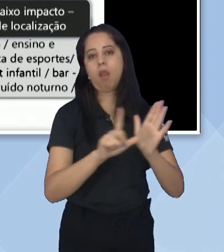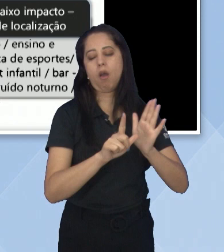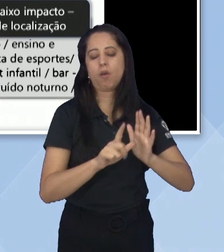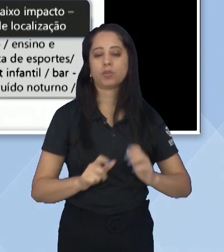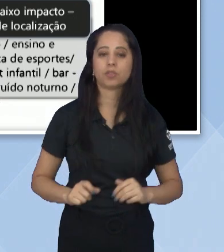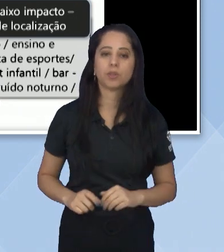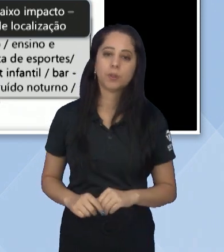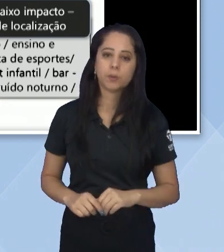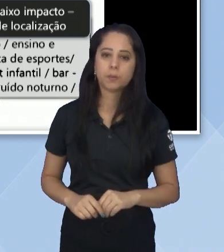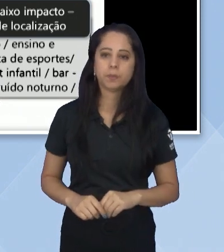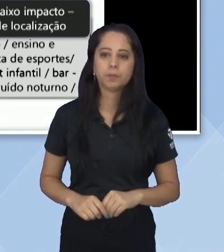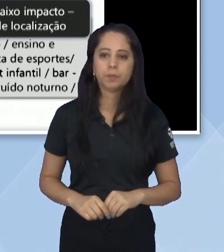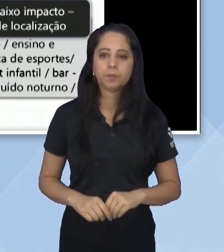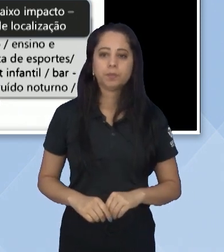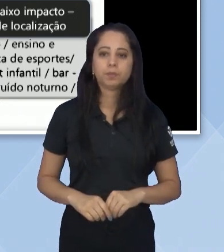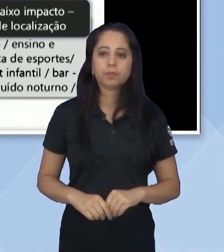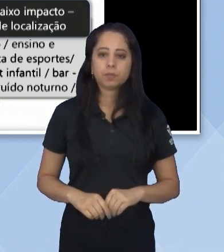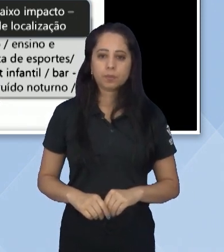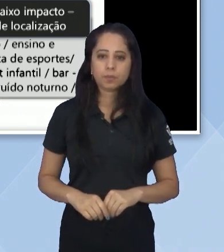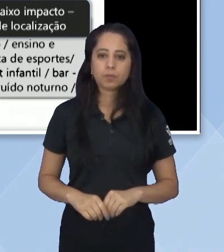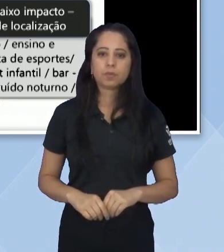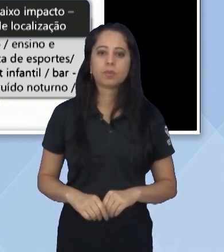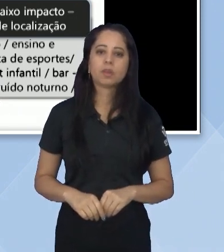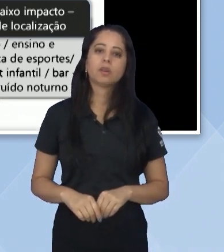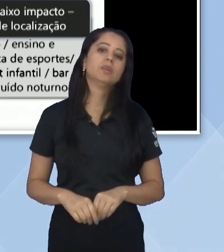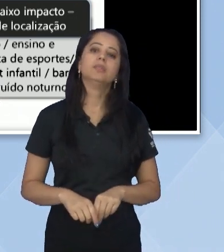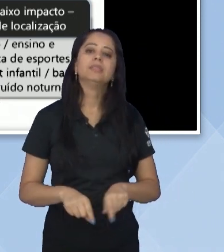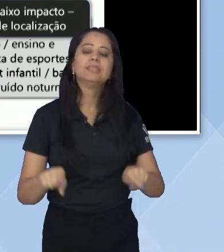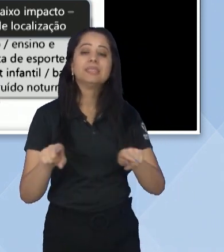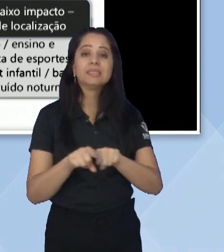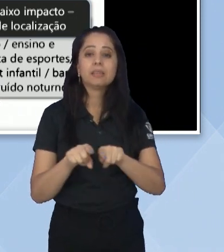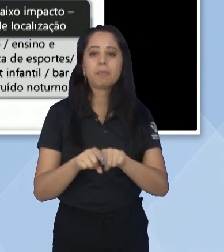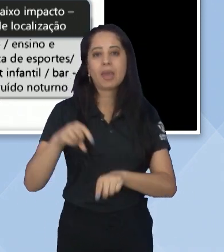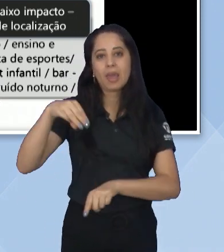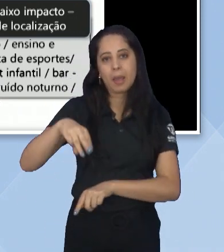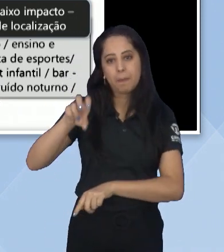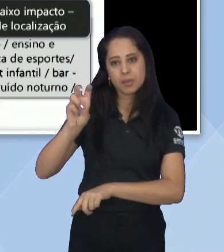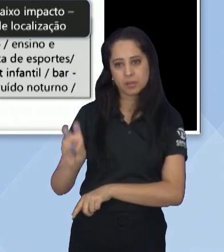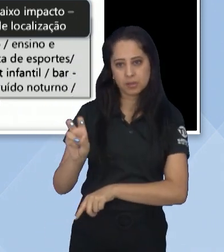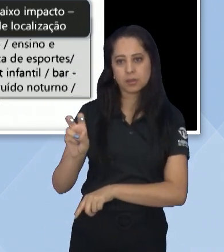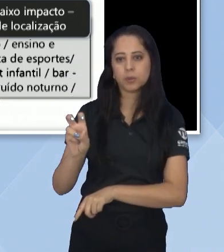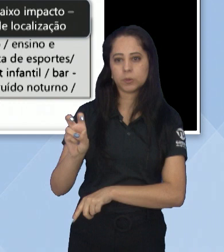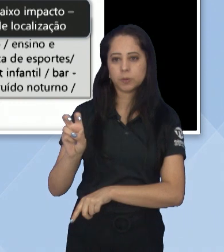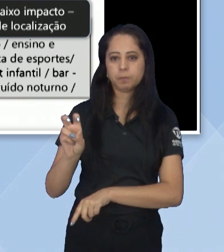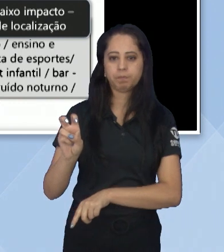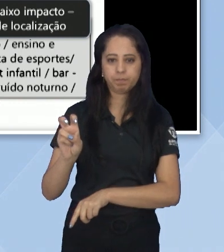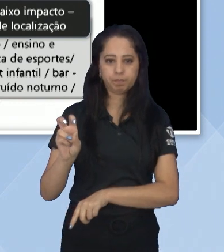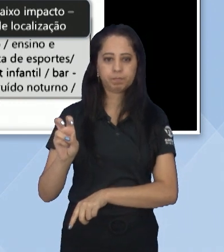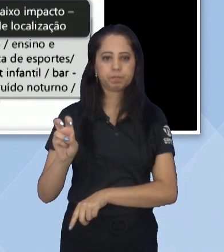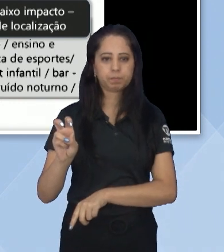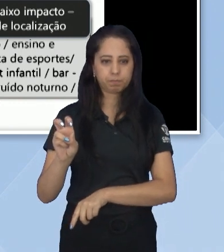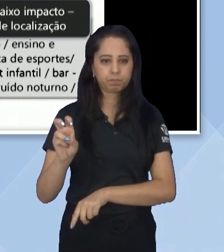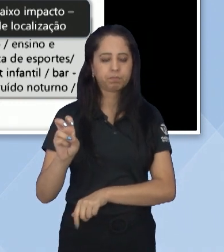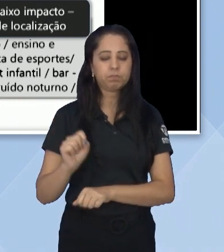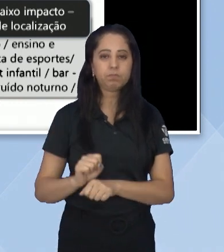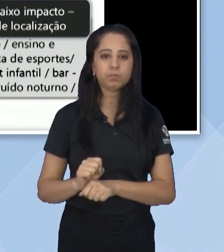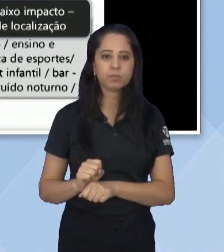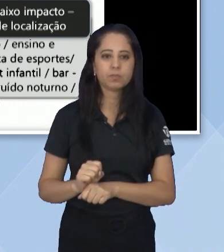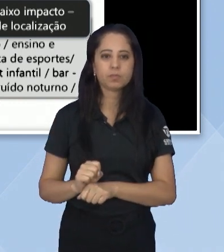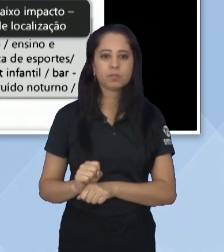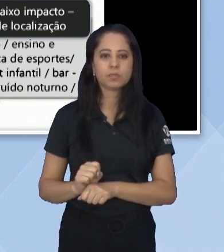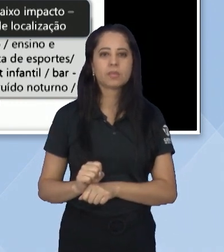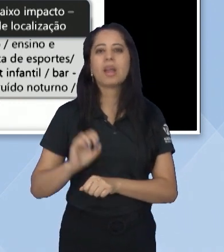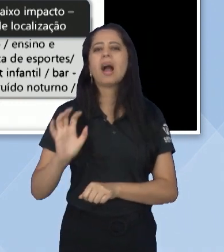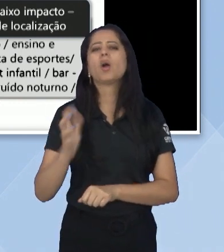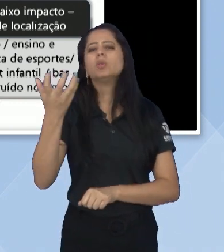equiparando também uma proposta de equiparar as M5 as demais ou nas mistas nós estamos admitindo também o comércio de âmbito local porque o que que